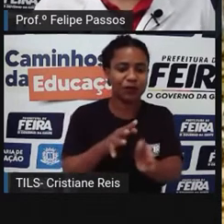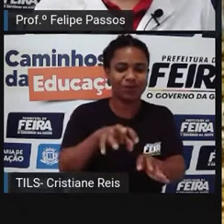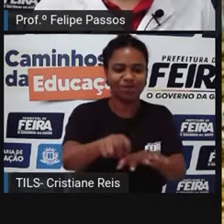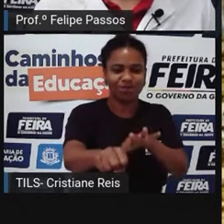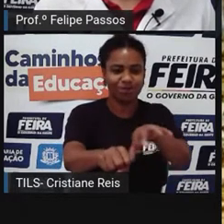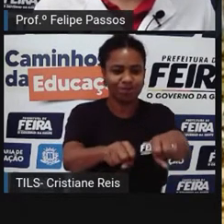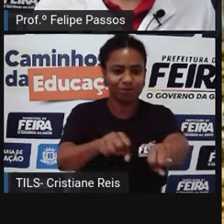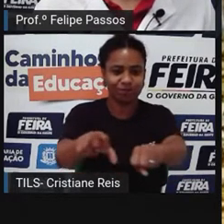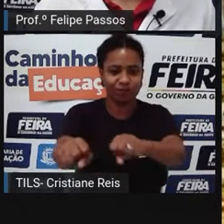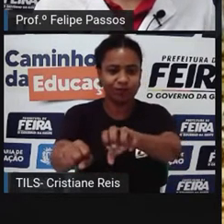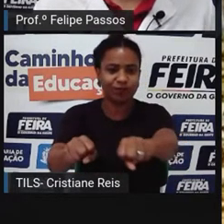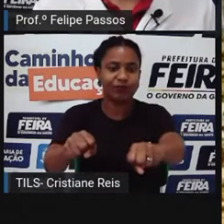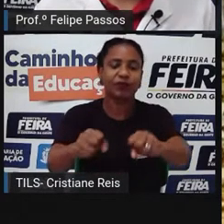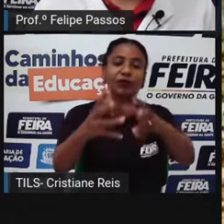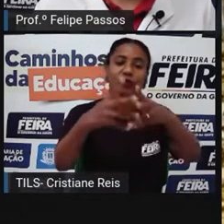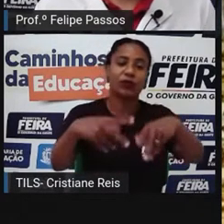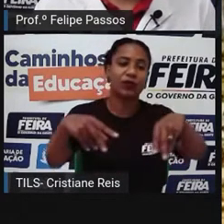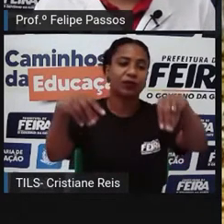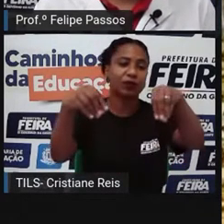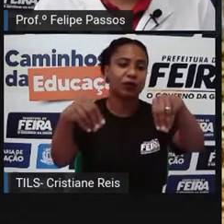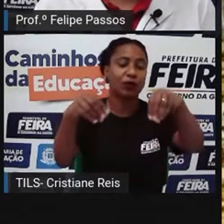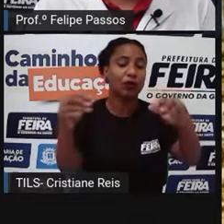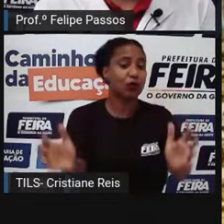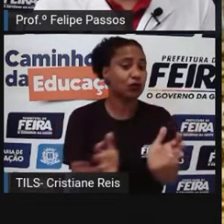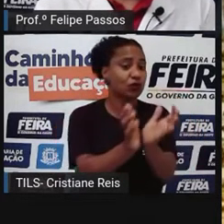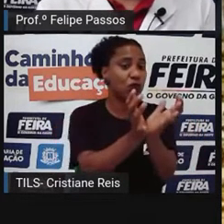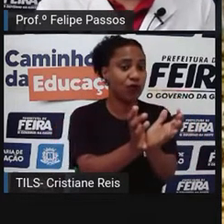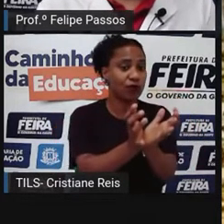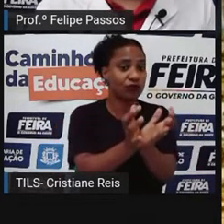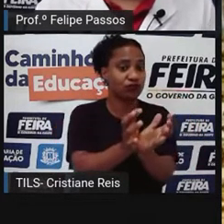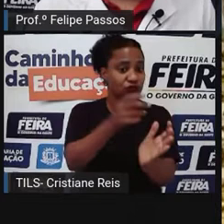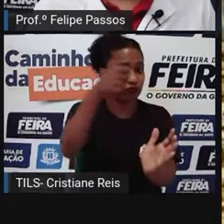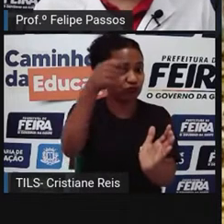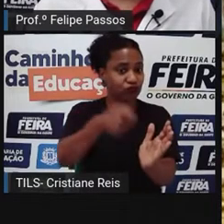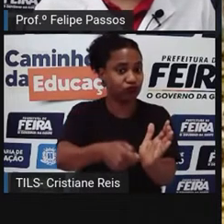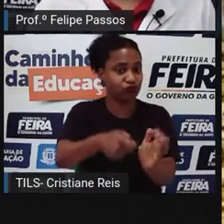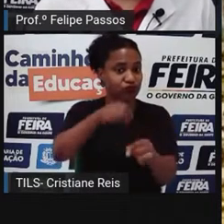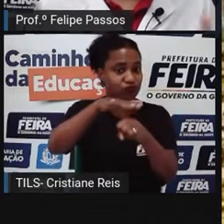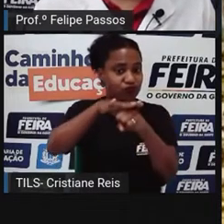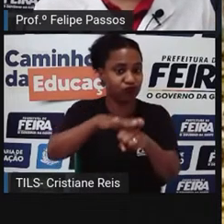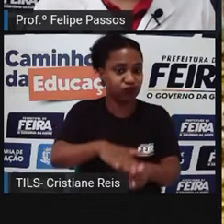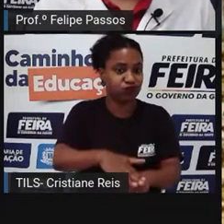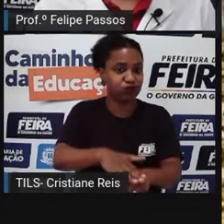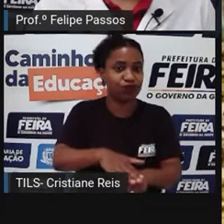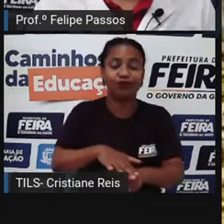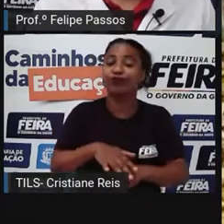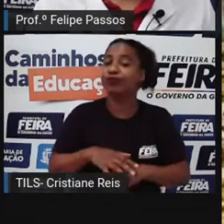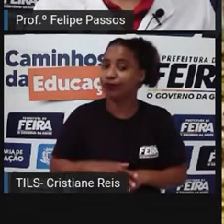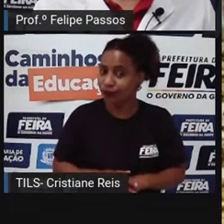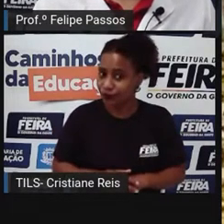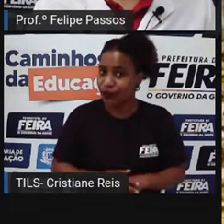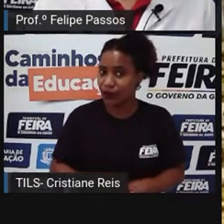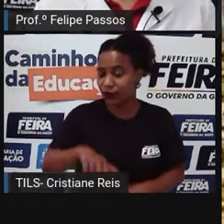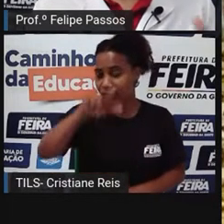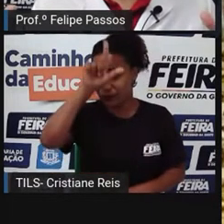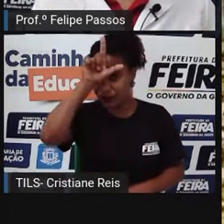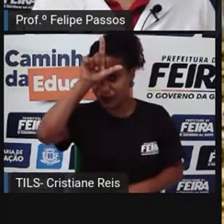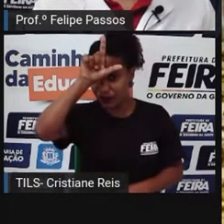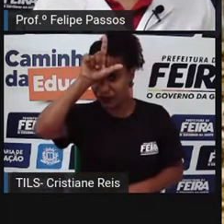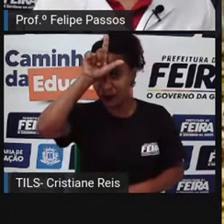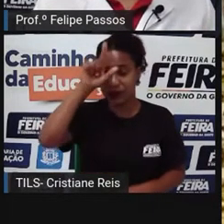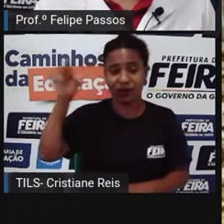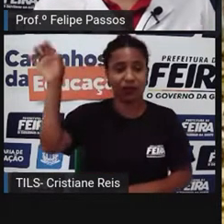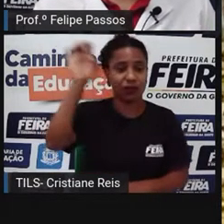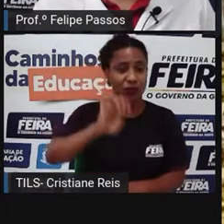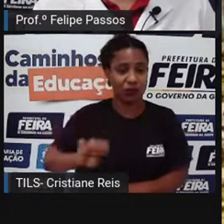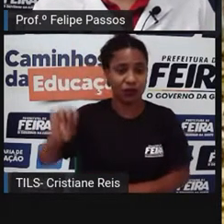né? Nas aulas de história, vocês já devem ter ouvido falar disso. Os povos europeus, os líderes europeus, eles queriam agregar